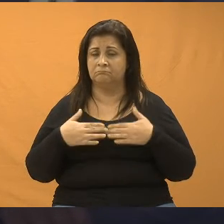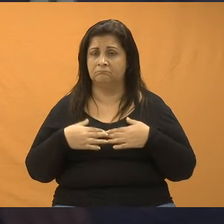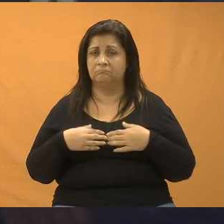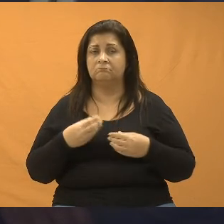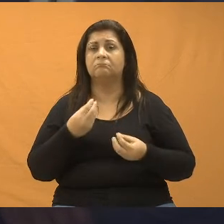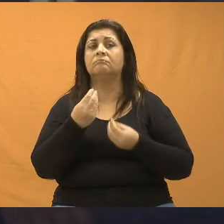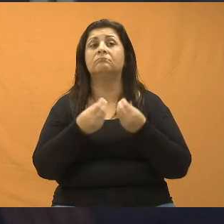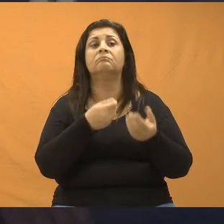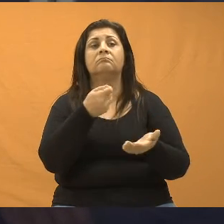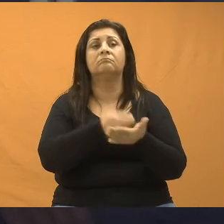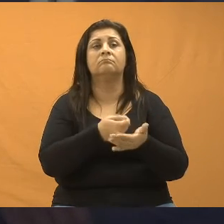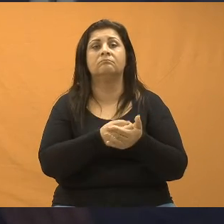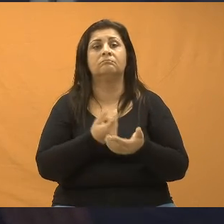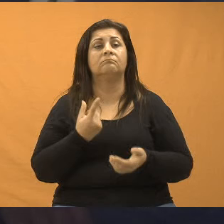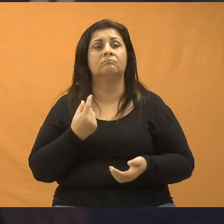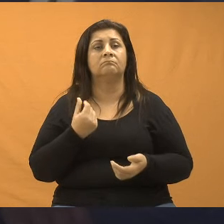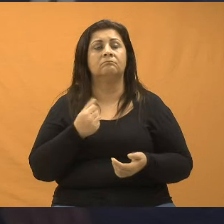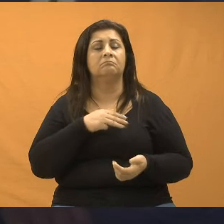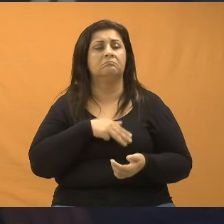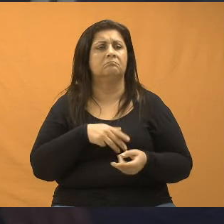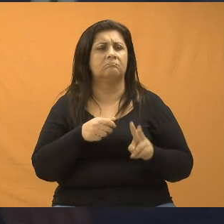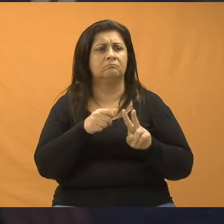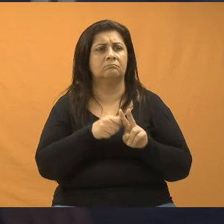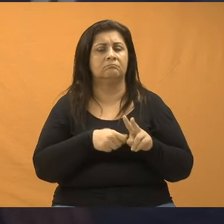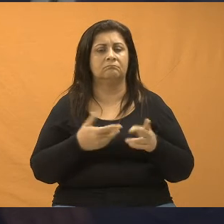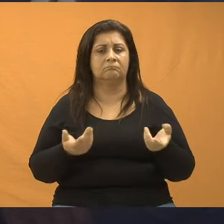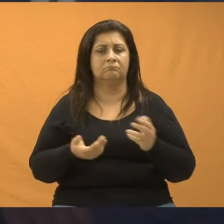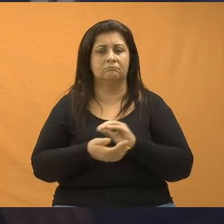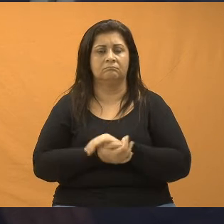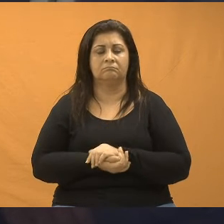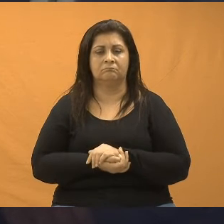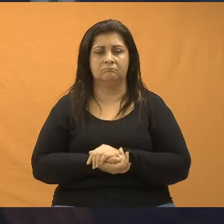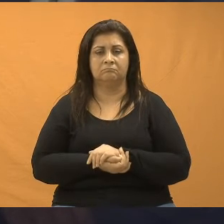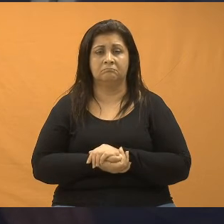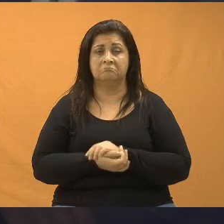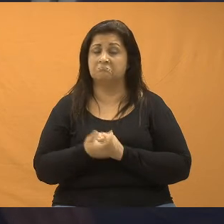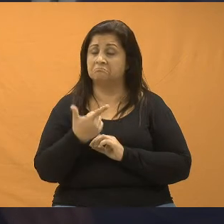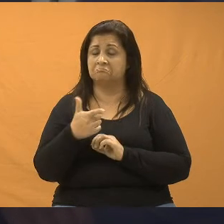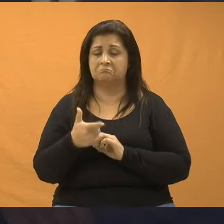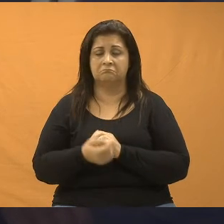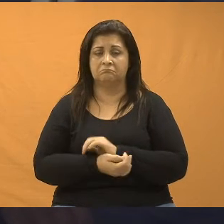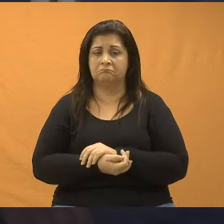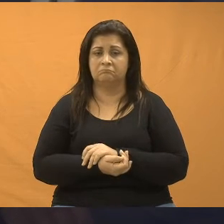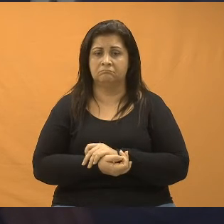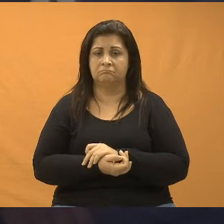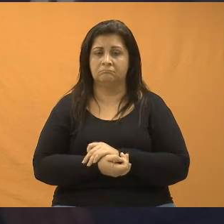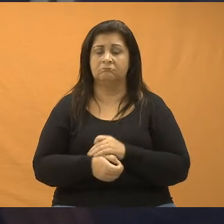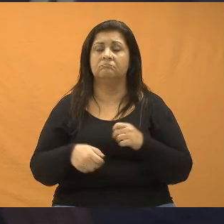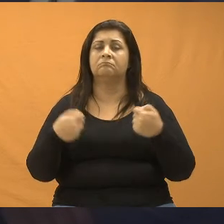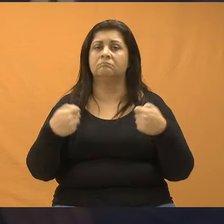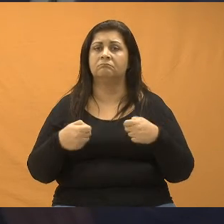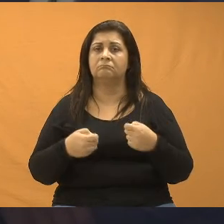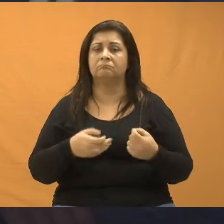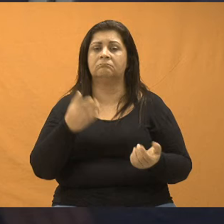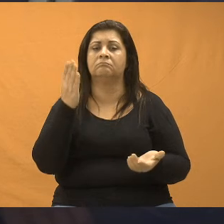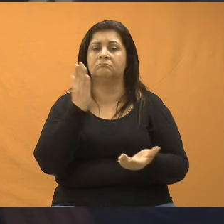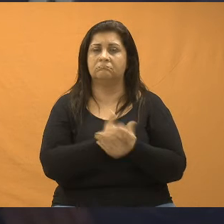que forma que eles pagariam, parcelado, isso tudo. Não teve condição, eu tive que entrar na